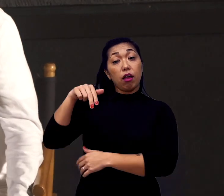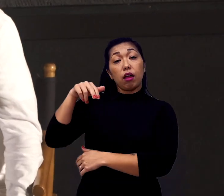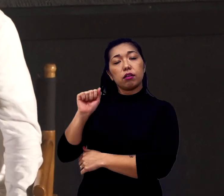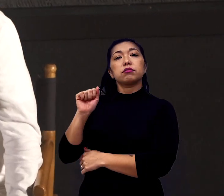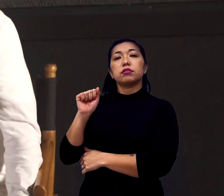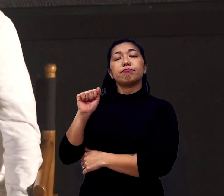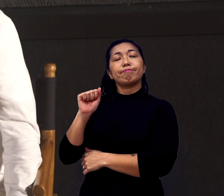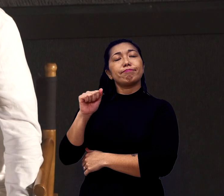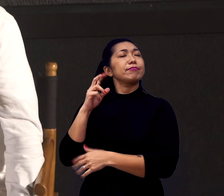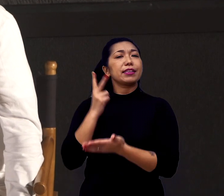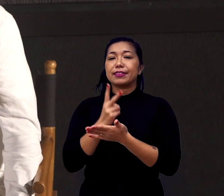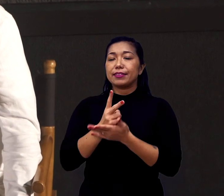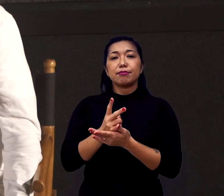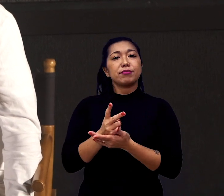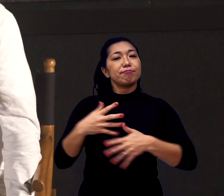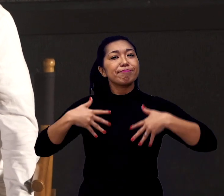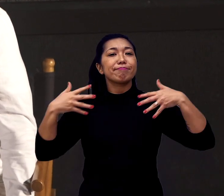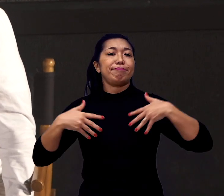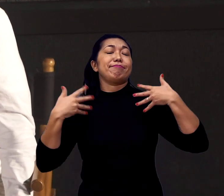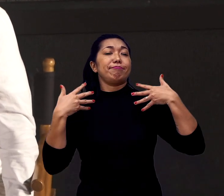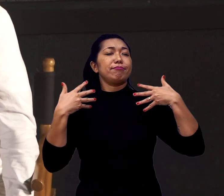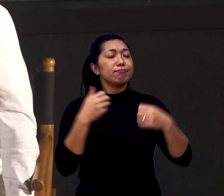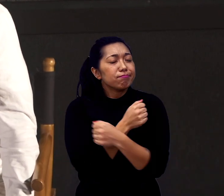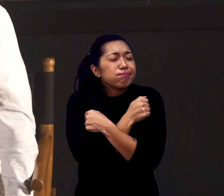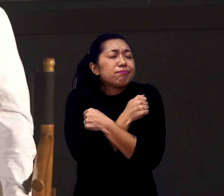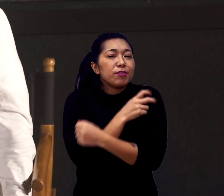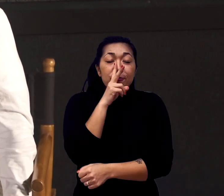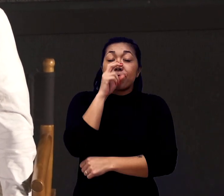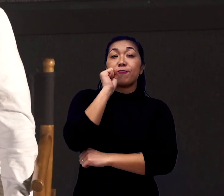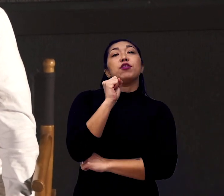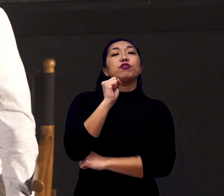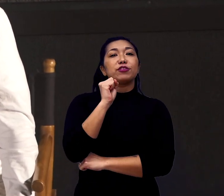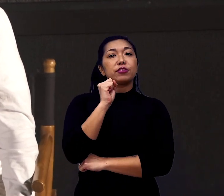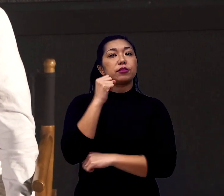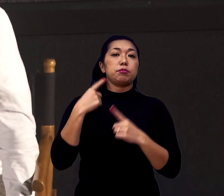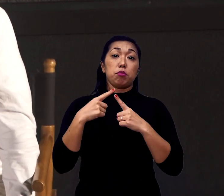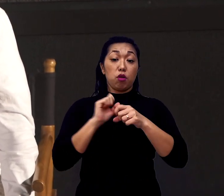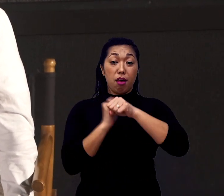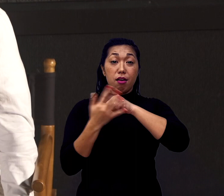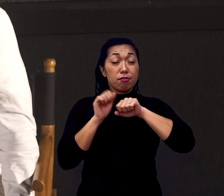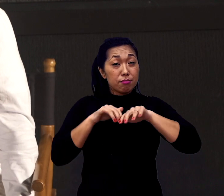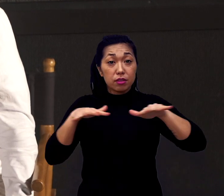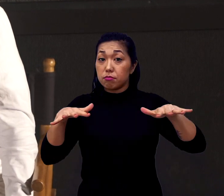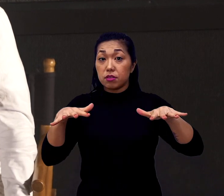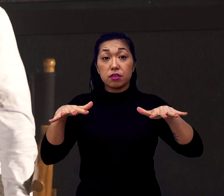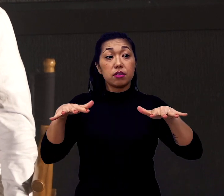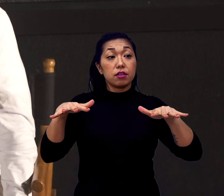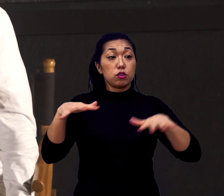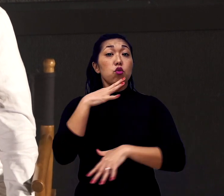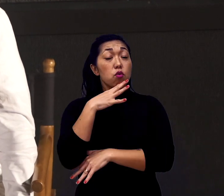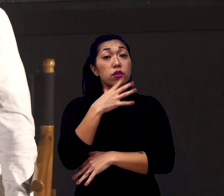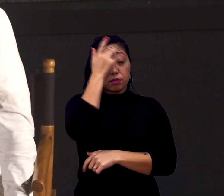Ana, essa alegria de poder encontrar, né? A gente se abraçou muito aqui hoje, porque com a pandemia a gente conheceu